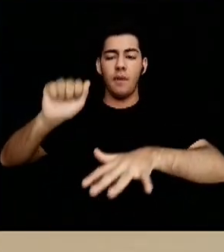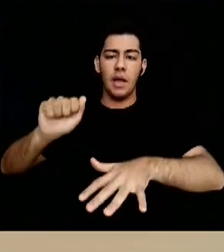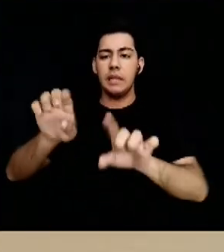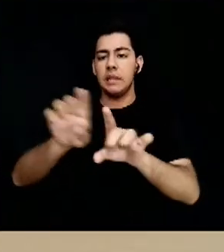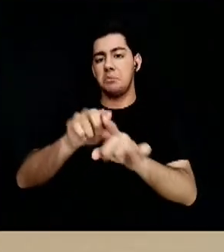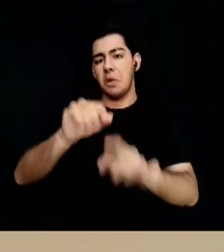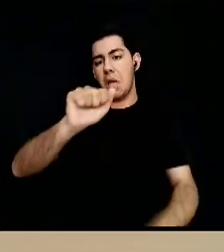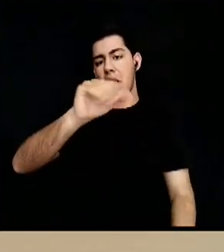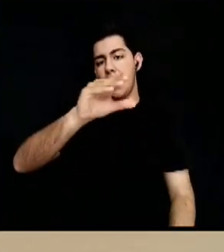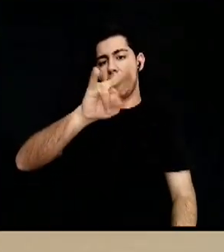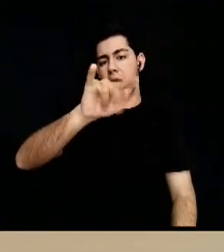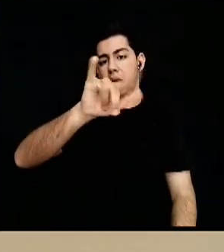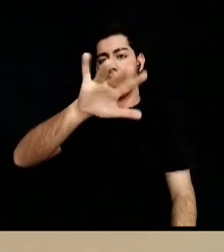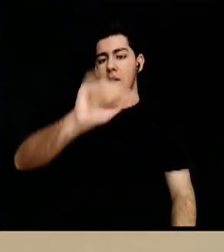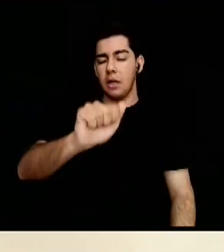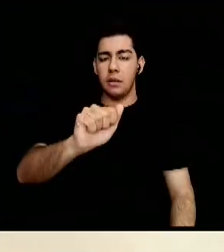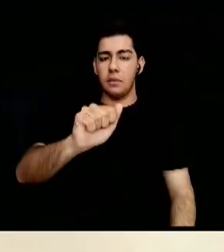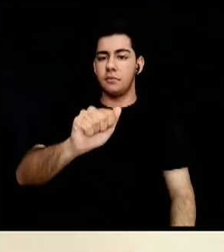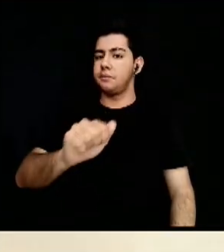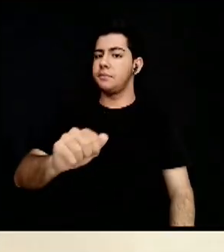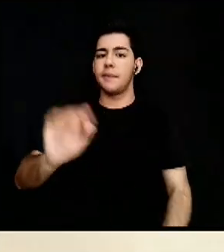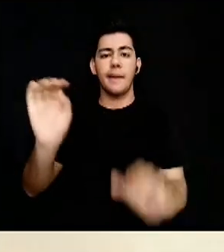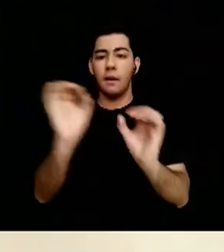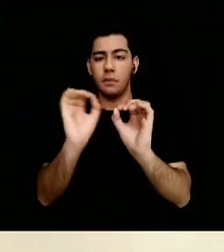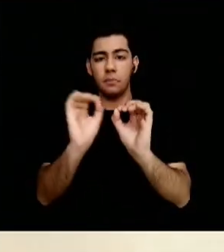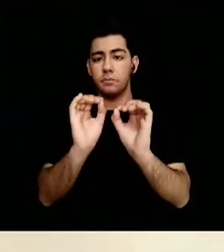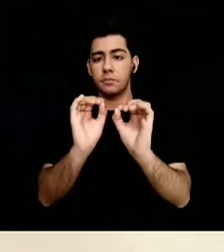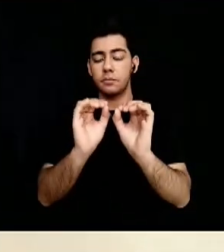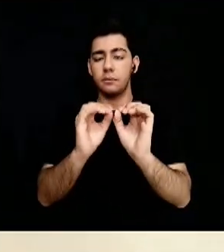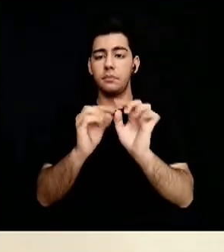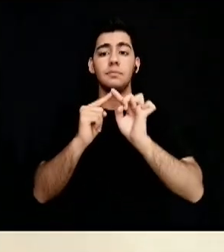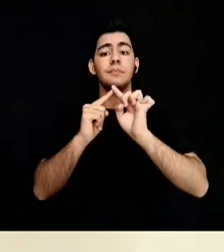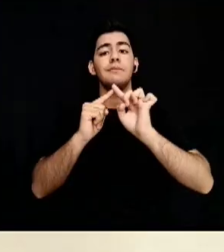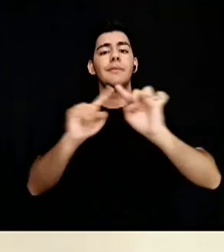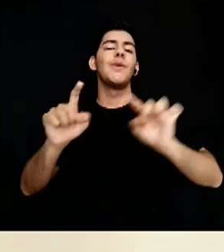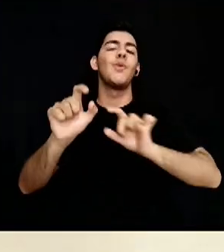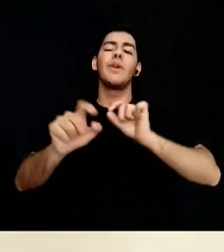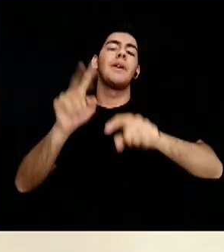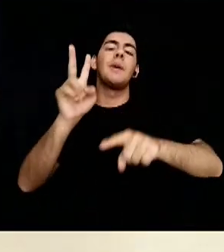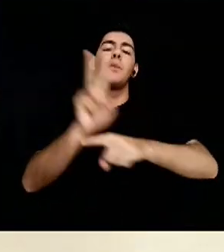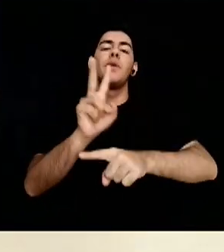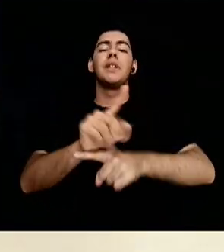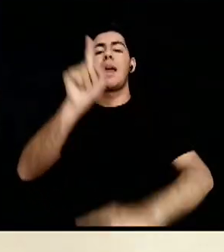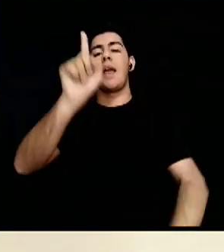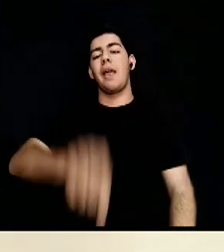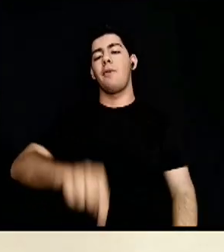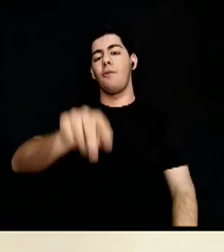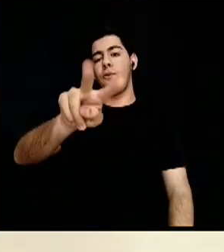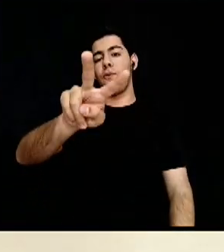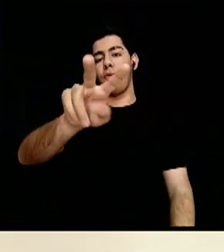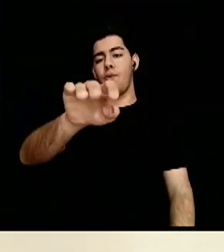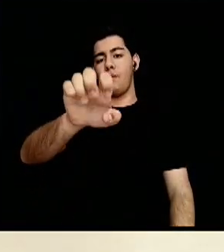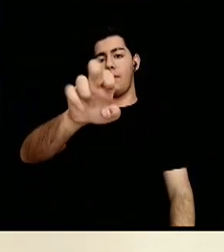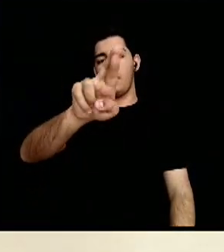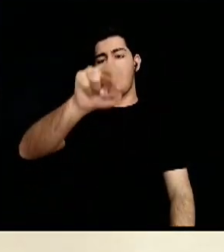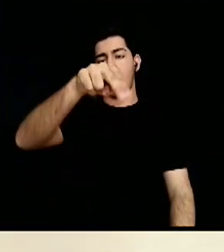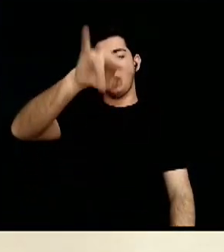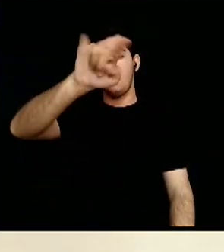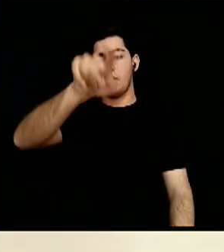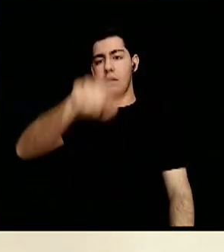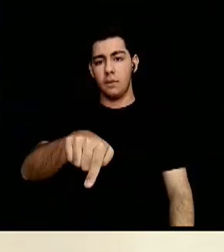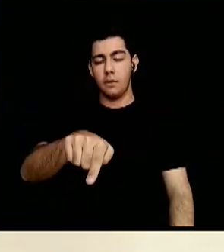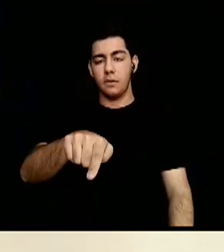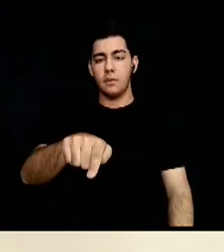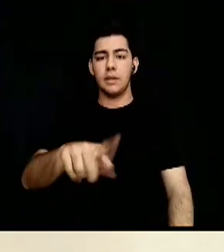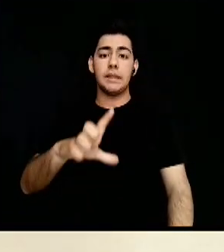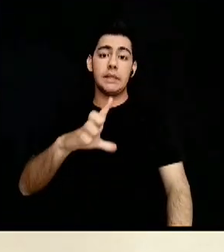Chalk também não. O que vai dar resistência é o verniz, tá? Existe uma outra